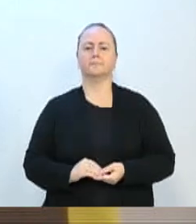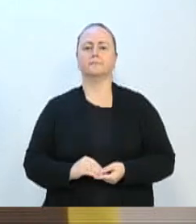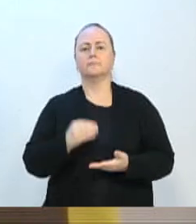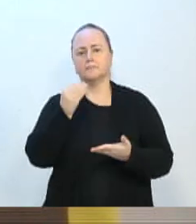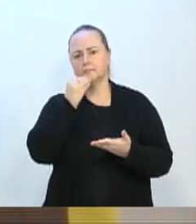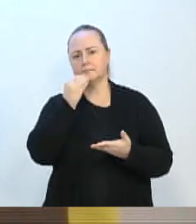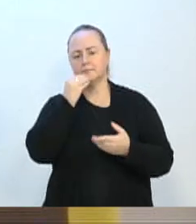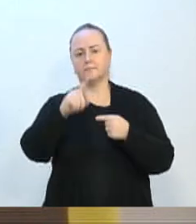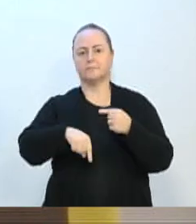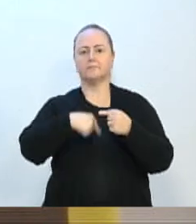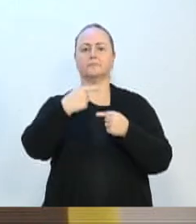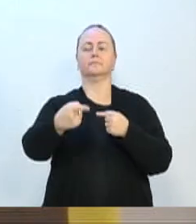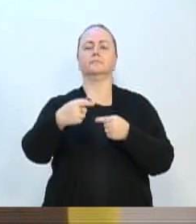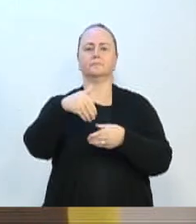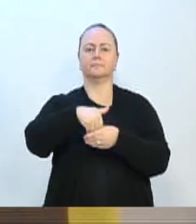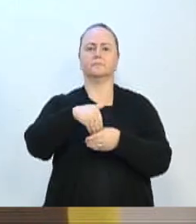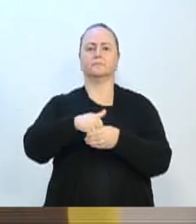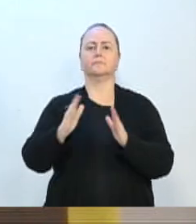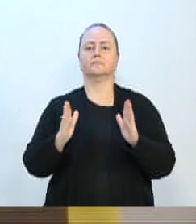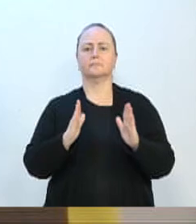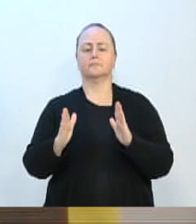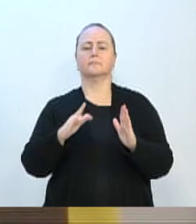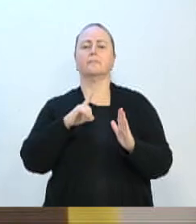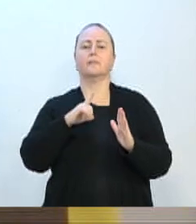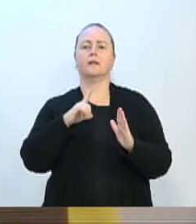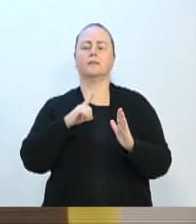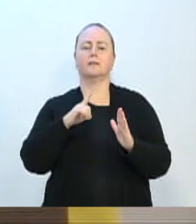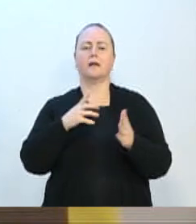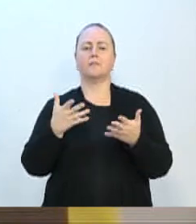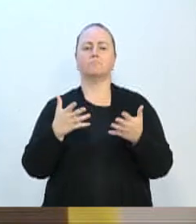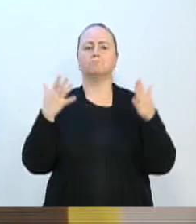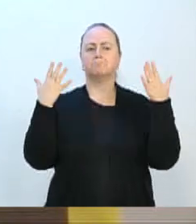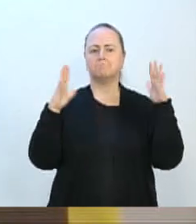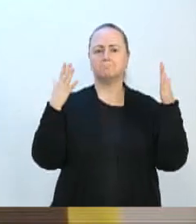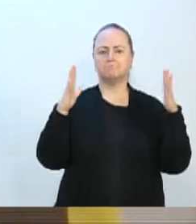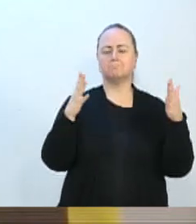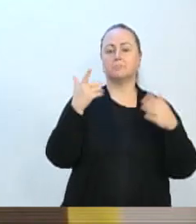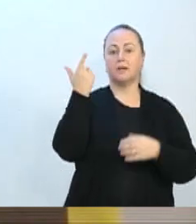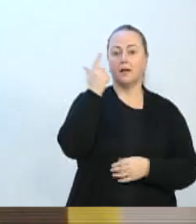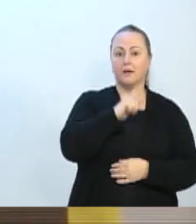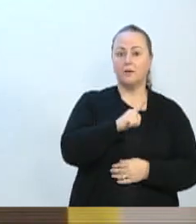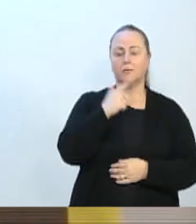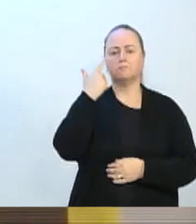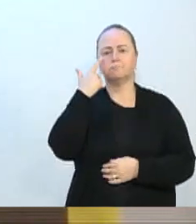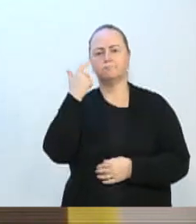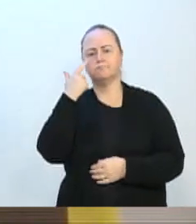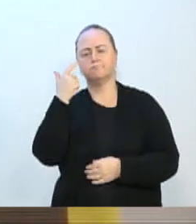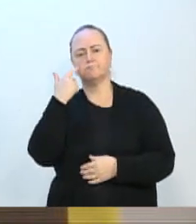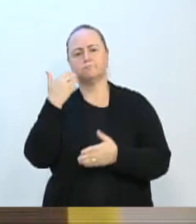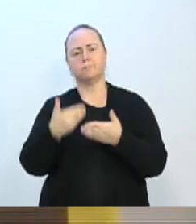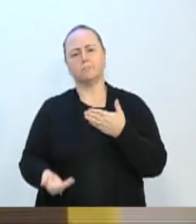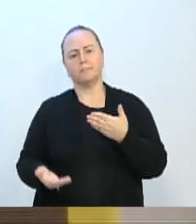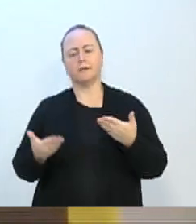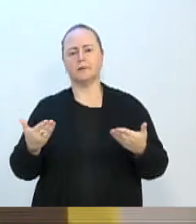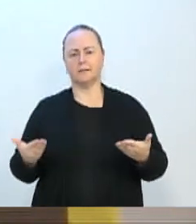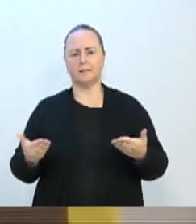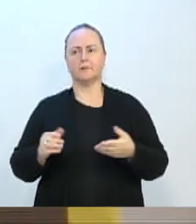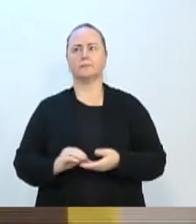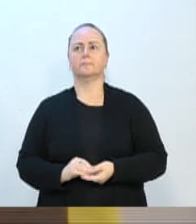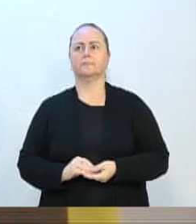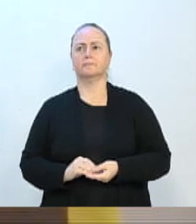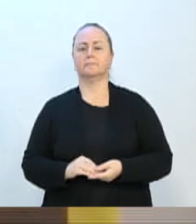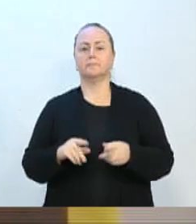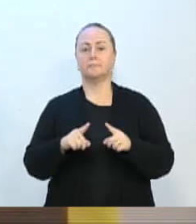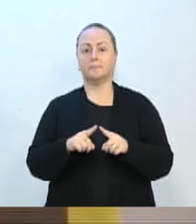eleições existe a chamada ressaca eleitoral comemora os que ganham choros que perdem mais ou menos assim infelizmente diferente